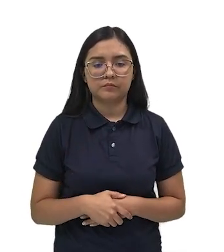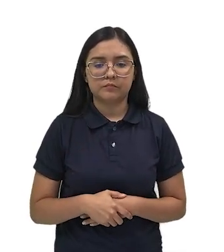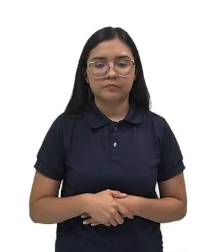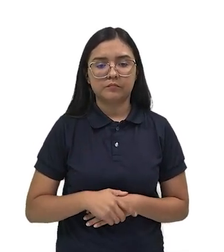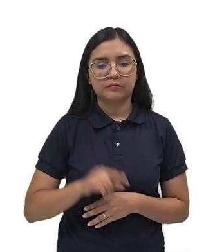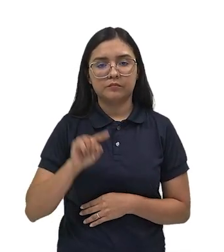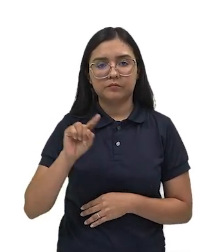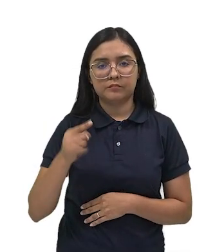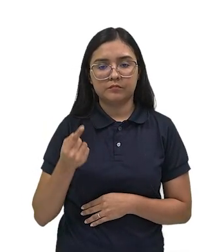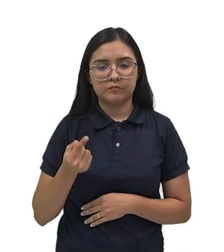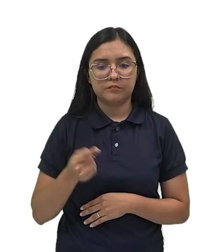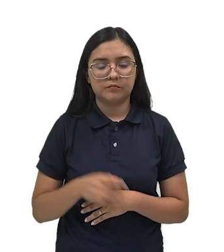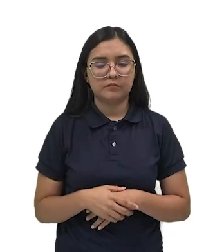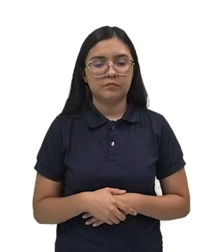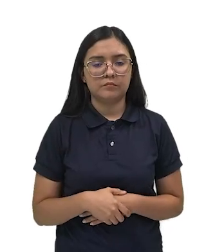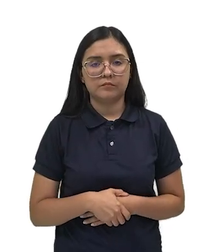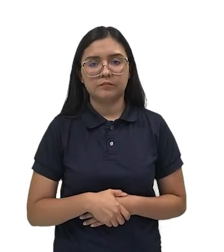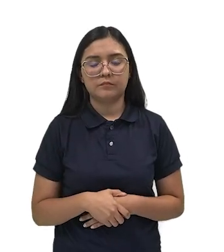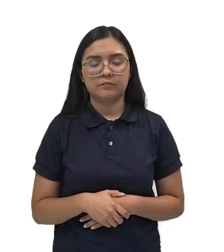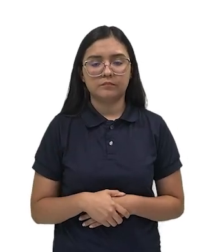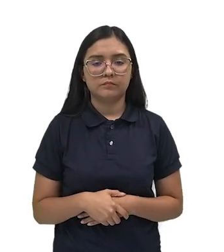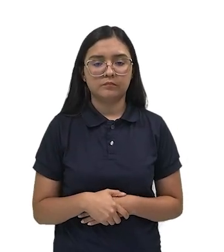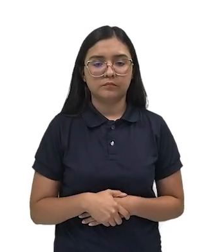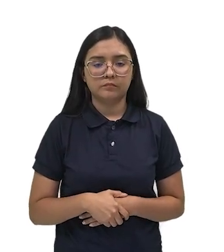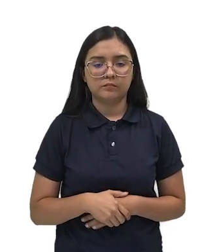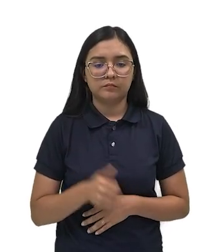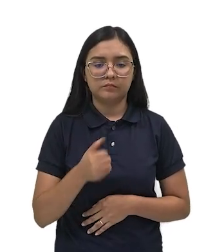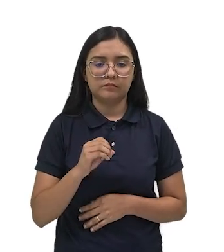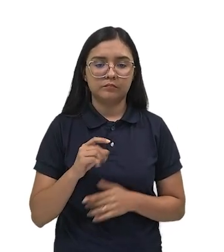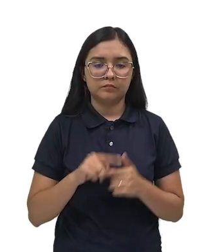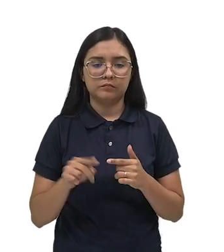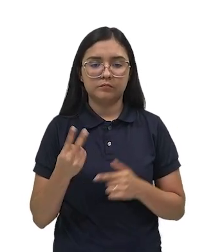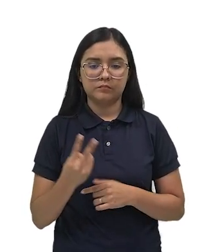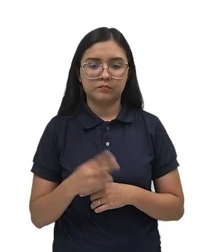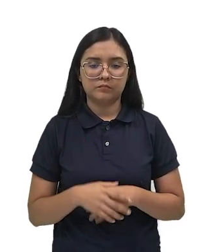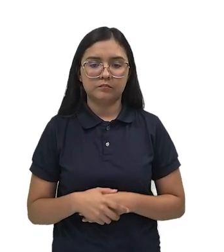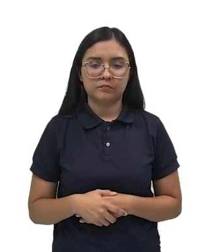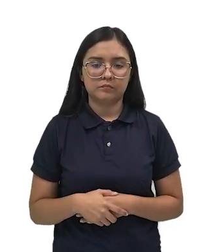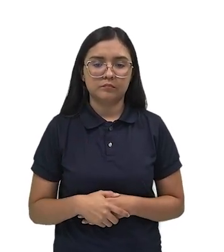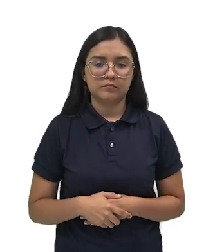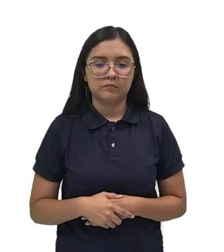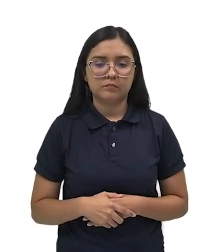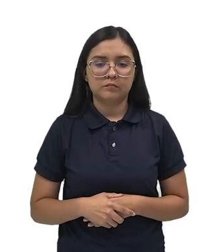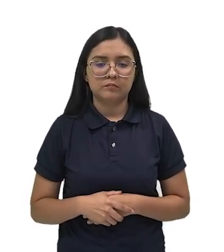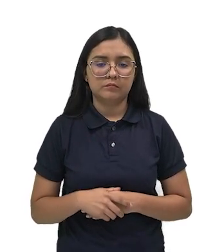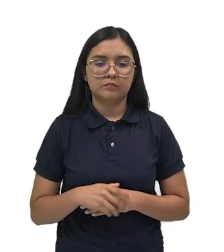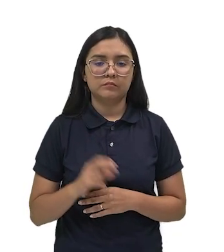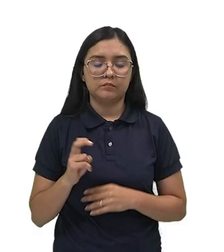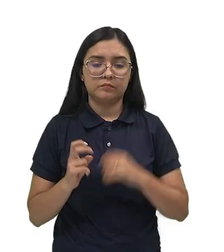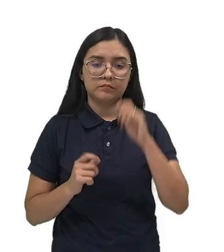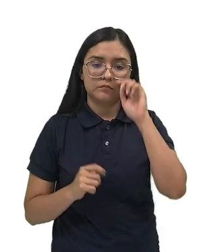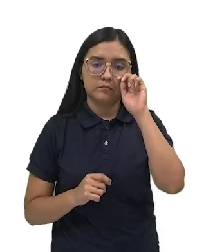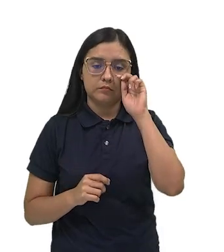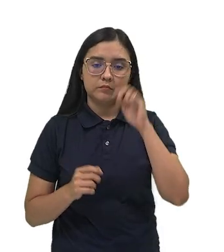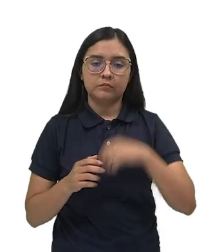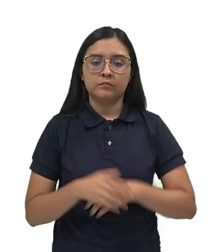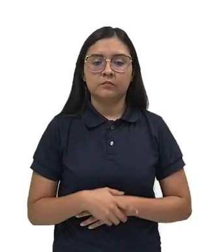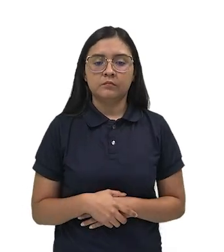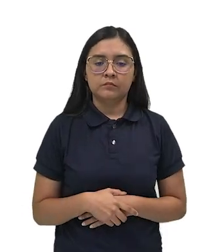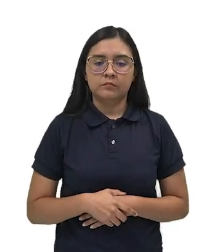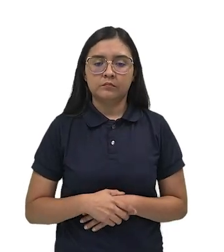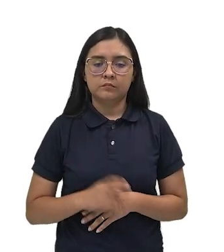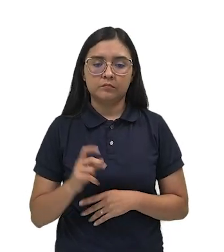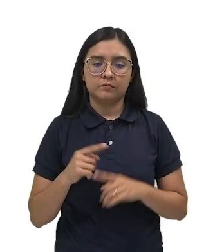vírgula do outro. Então, 10 dividido por 2 dá 5. 5 vezes